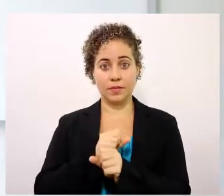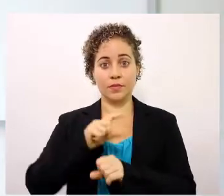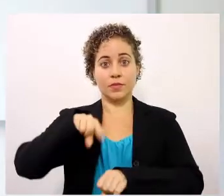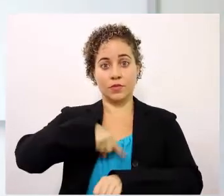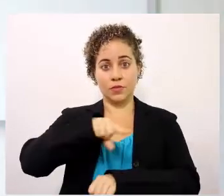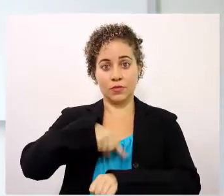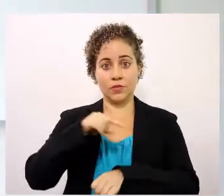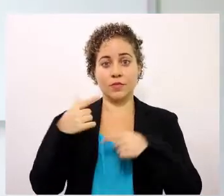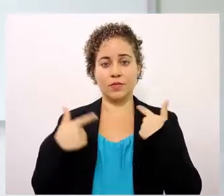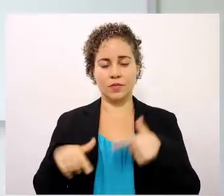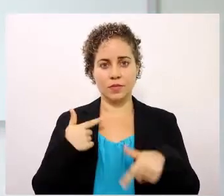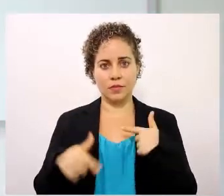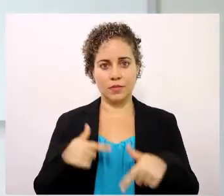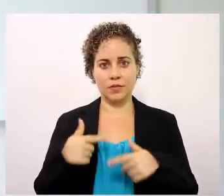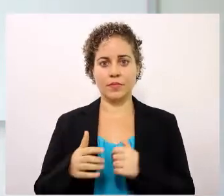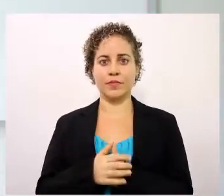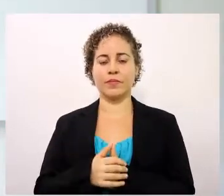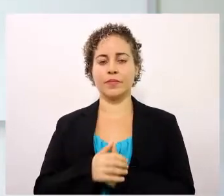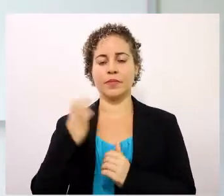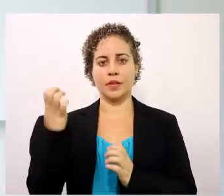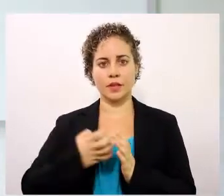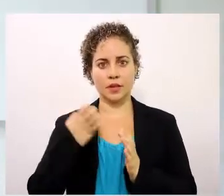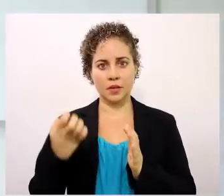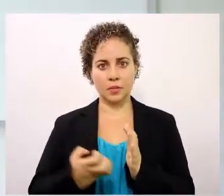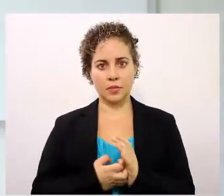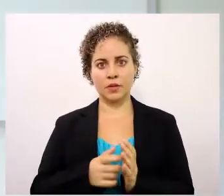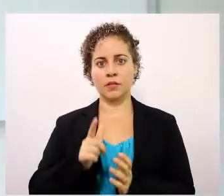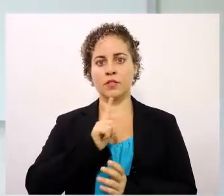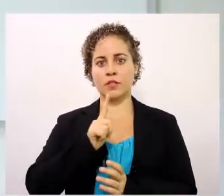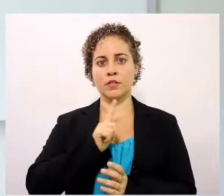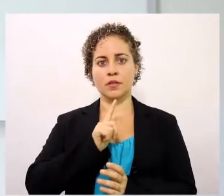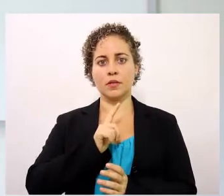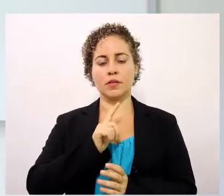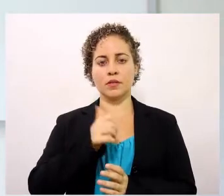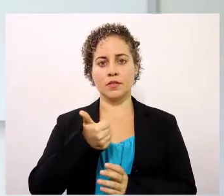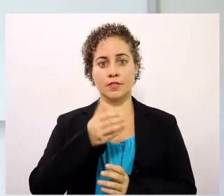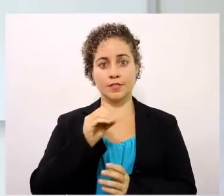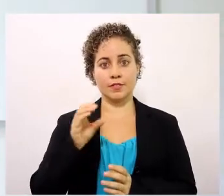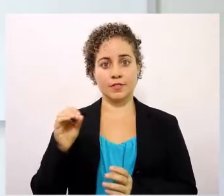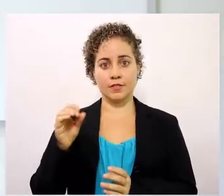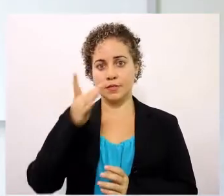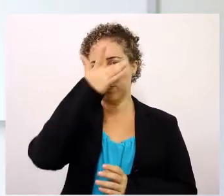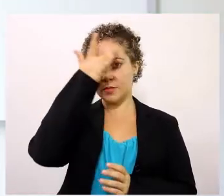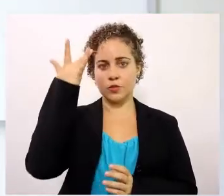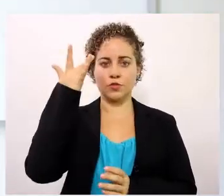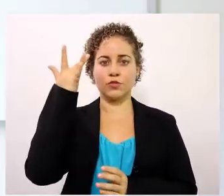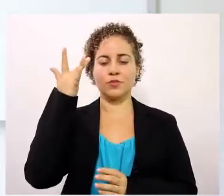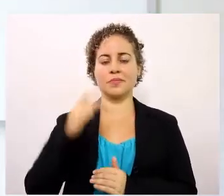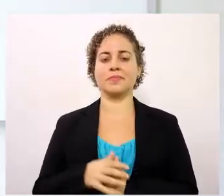trabalhadas numa empresa que possui 100 funcionários,